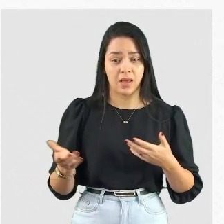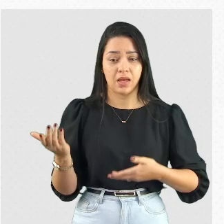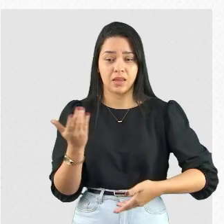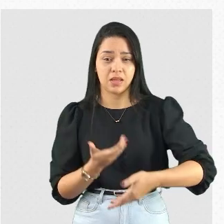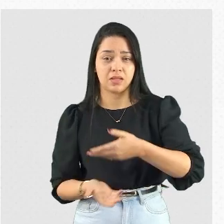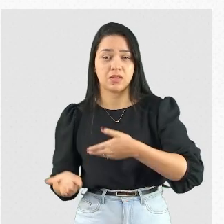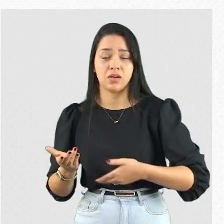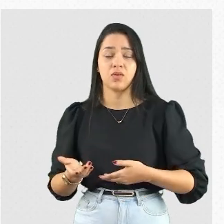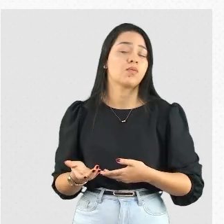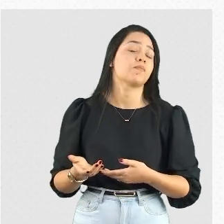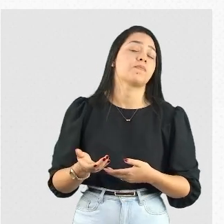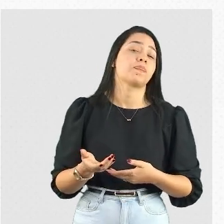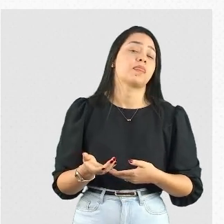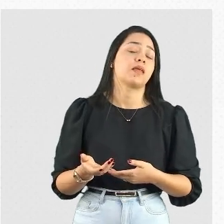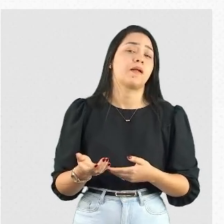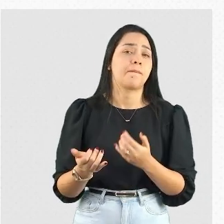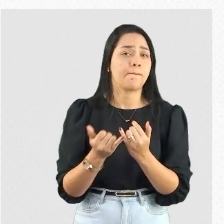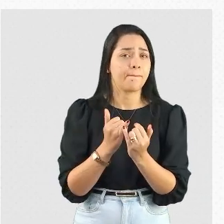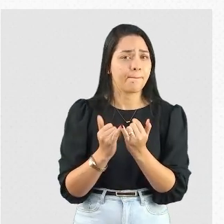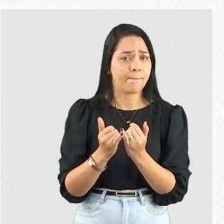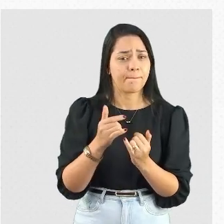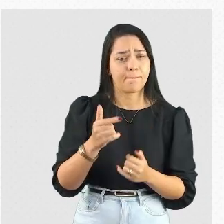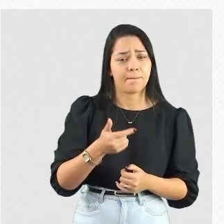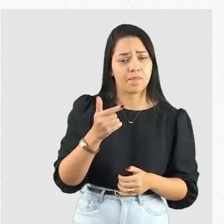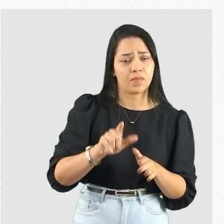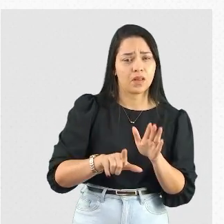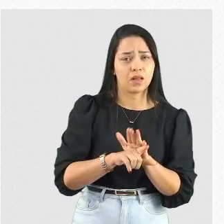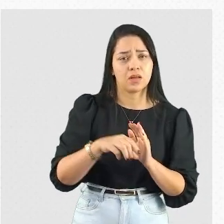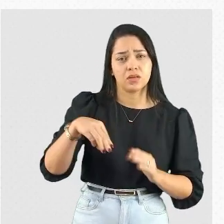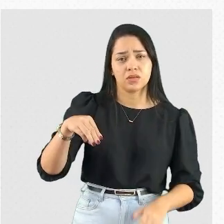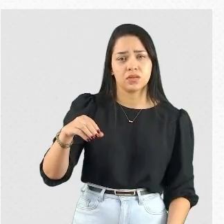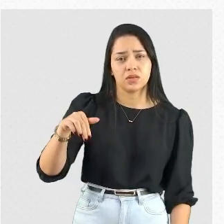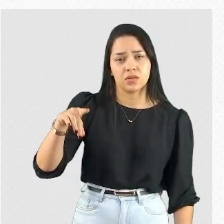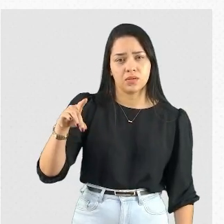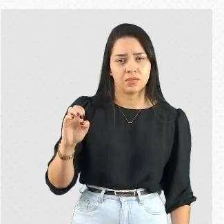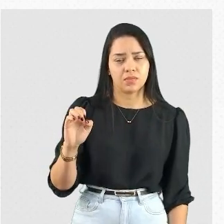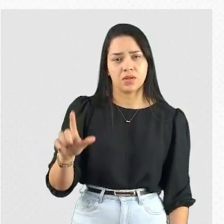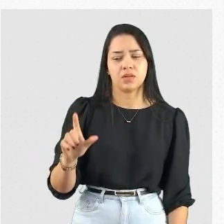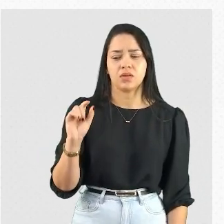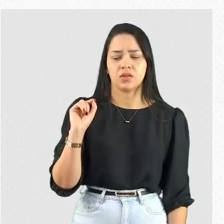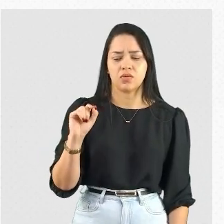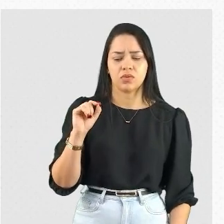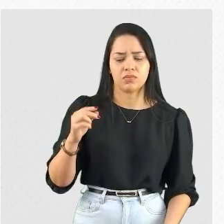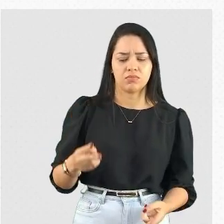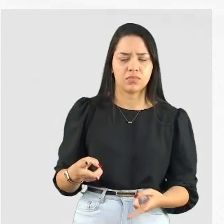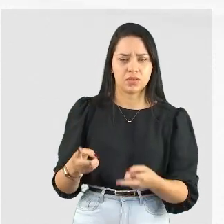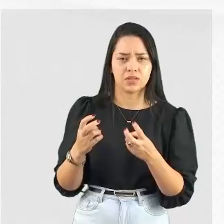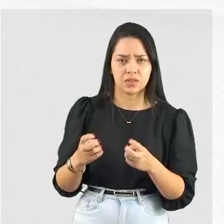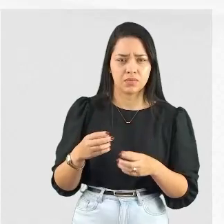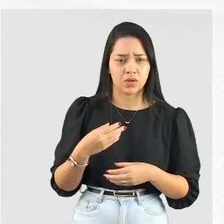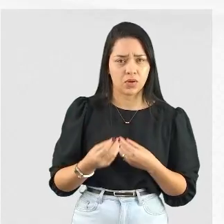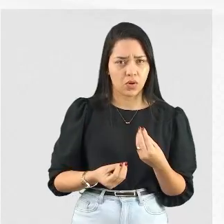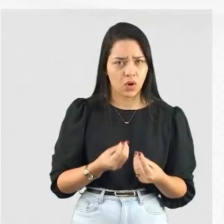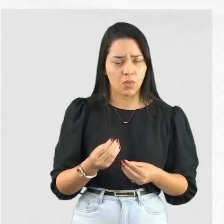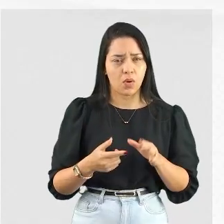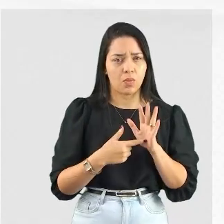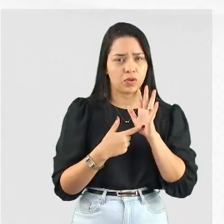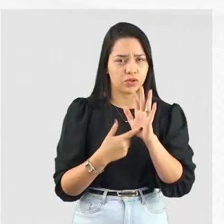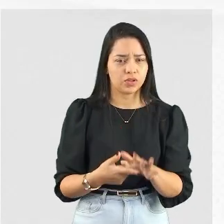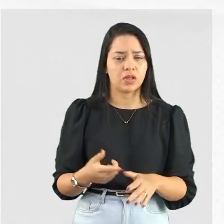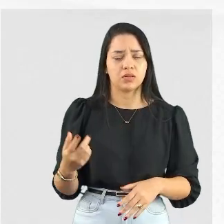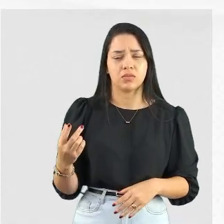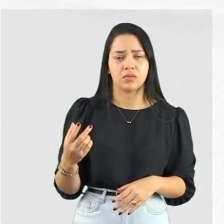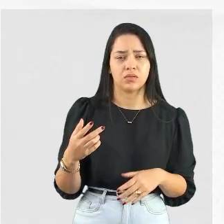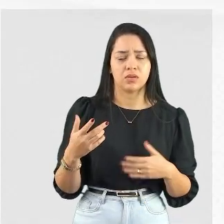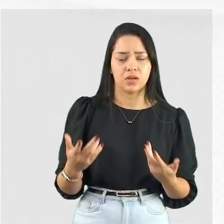gênica, ela é muito parecida com a segunda lei de Mendel, tá? Então, o que a gente observa aqui? A gente observa, como está mostrado aqui nesse